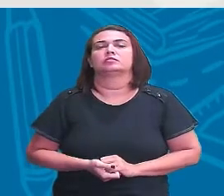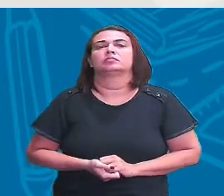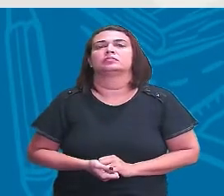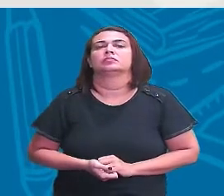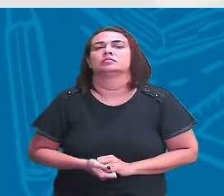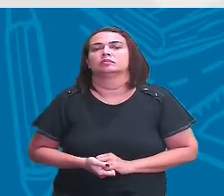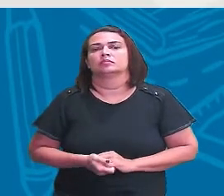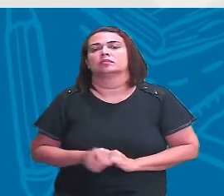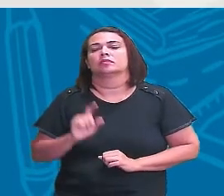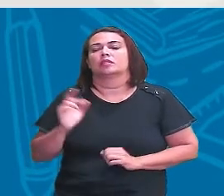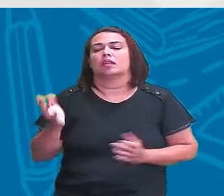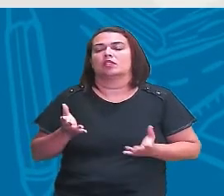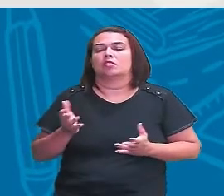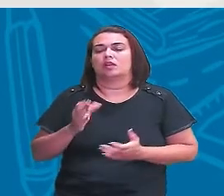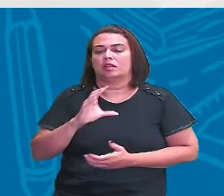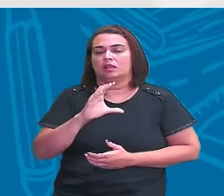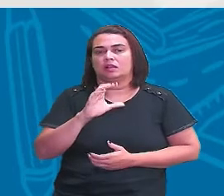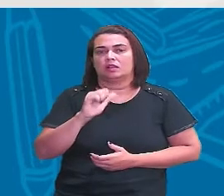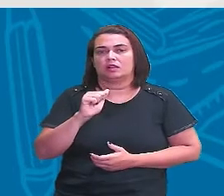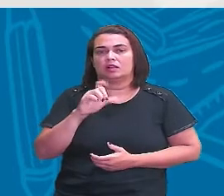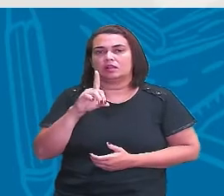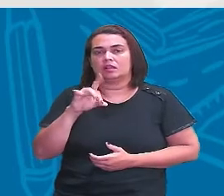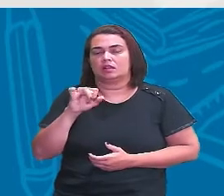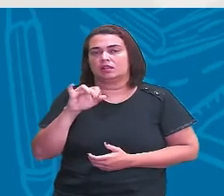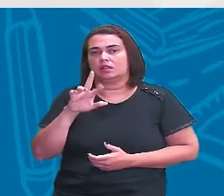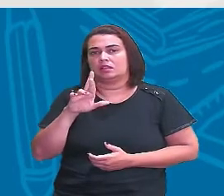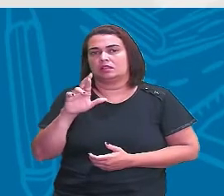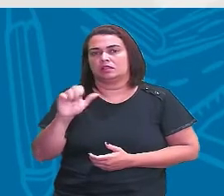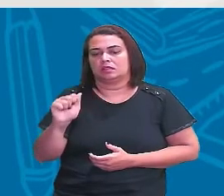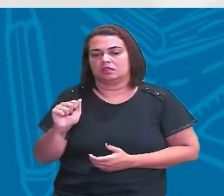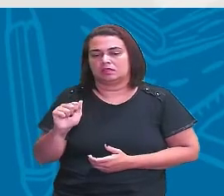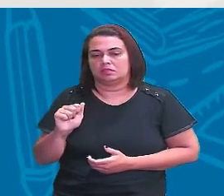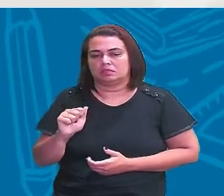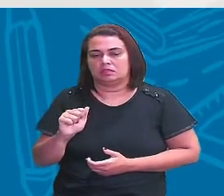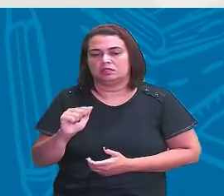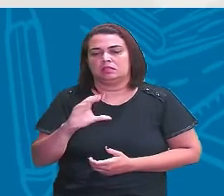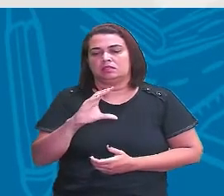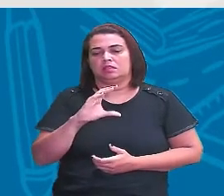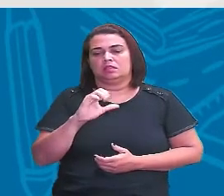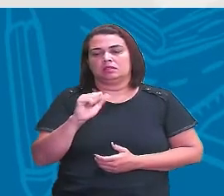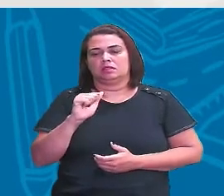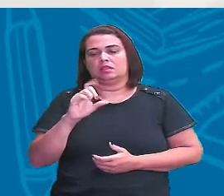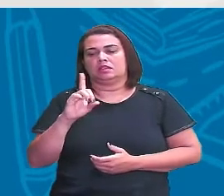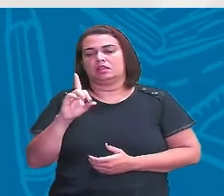Na palavra cadeira, tá? Dessa outra imagem aí.